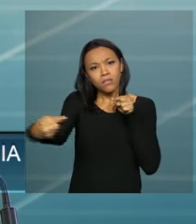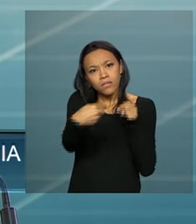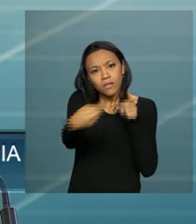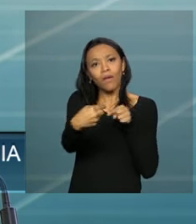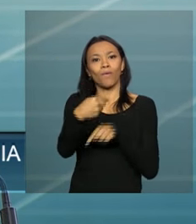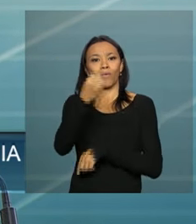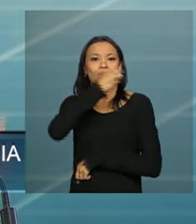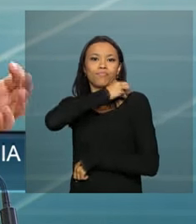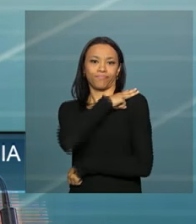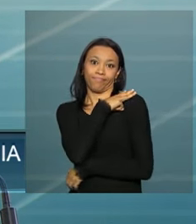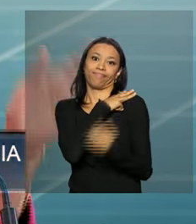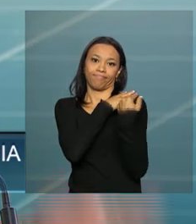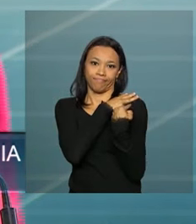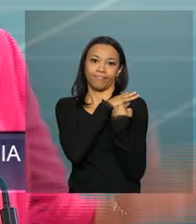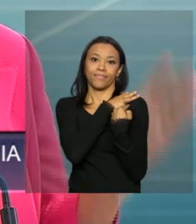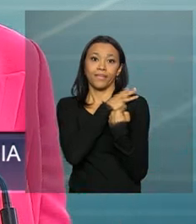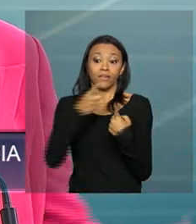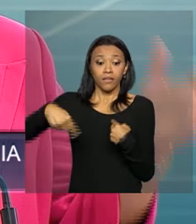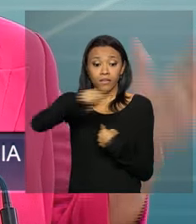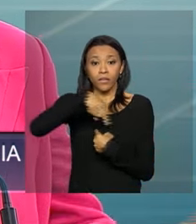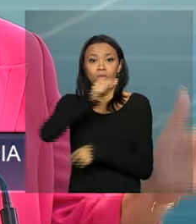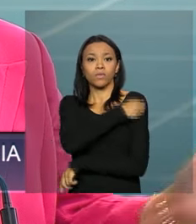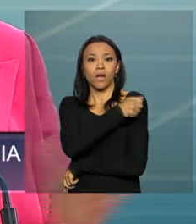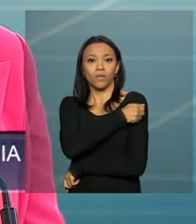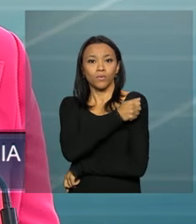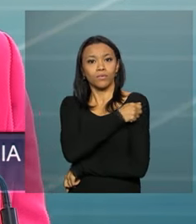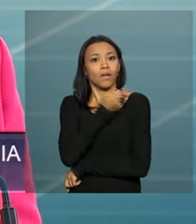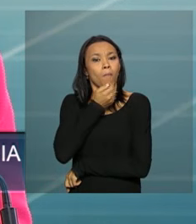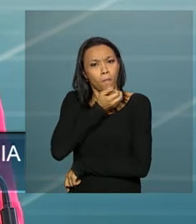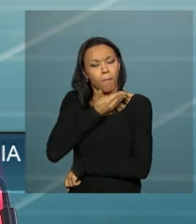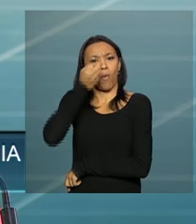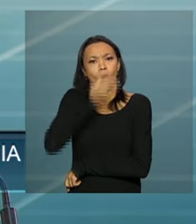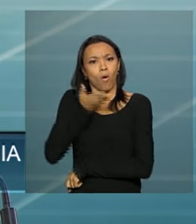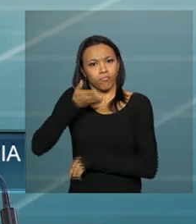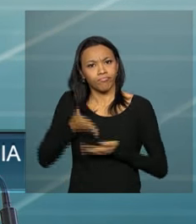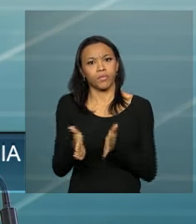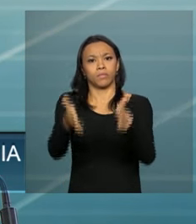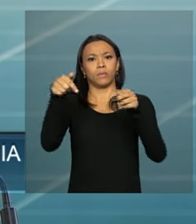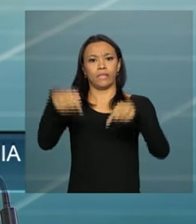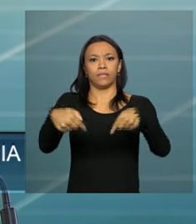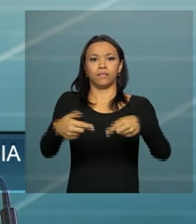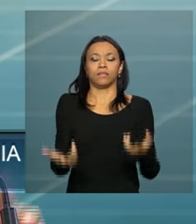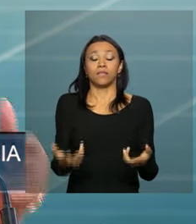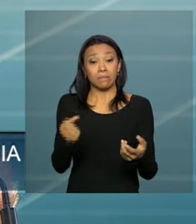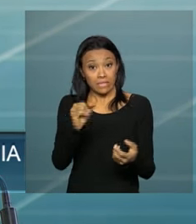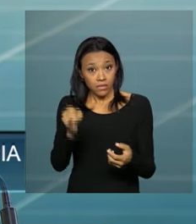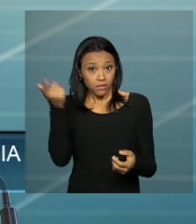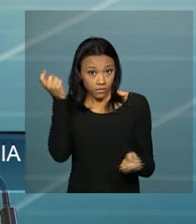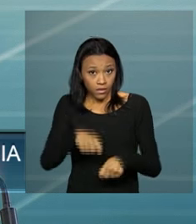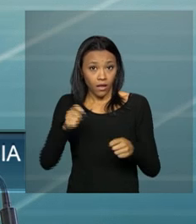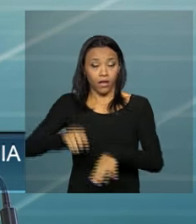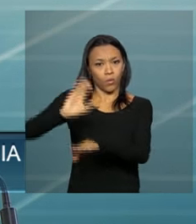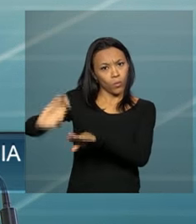de oportunidade, que os alunos caminhassem por esse caminho. Então, se ele é capaz de fazer um